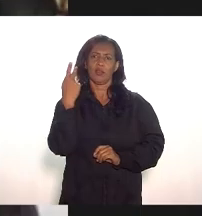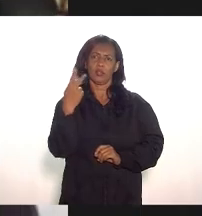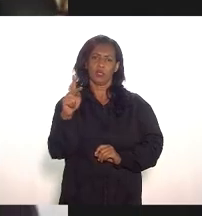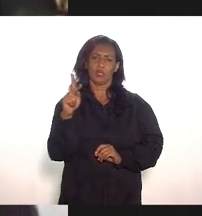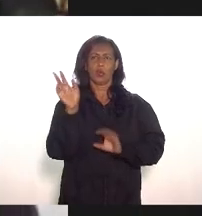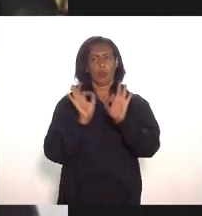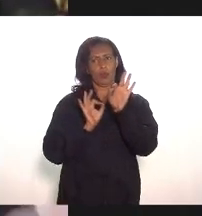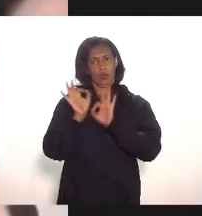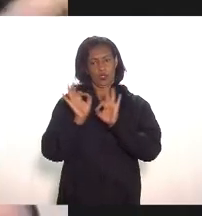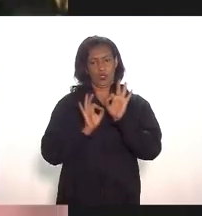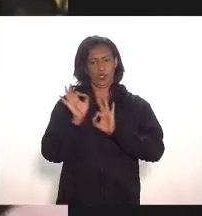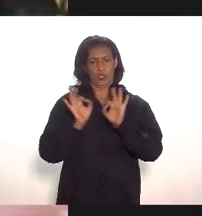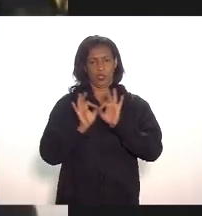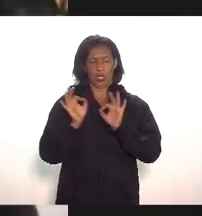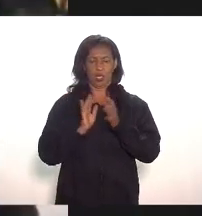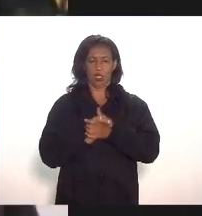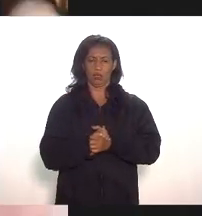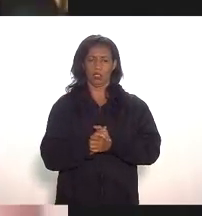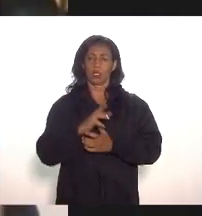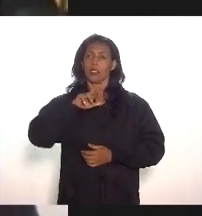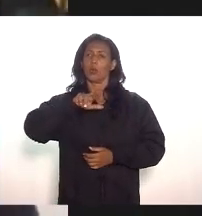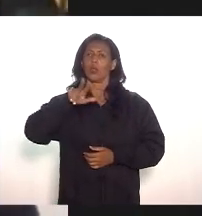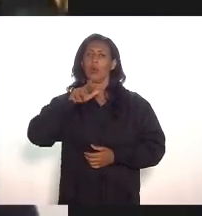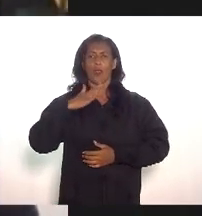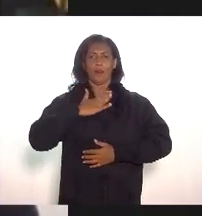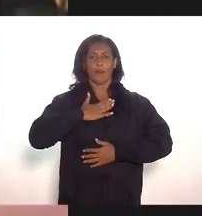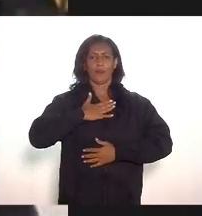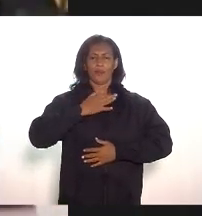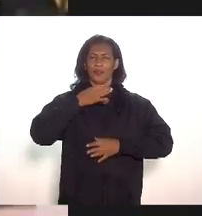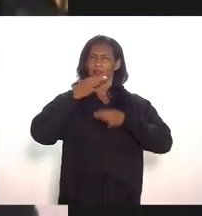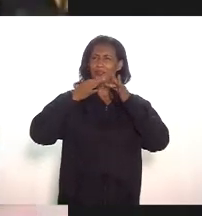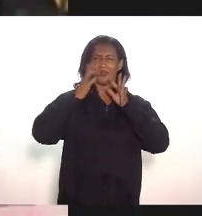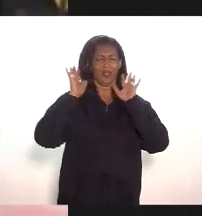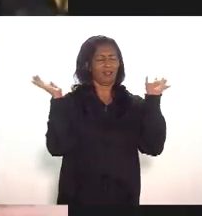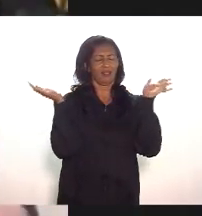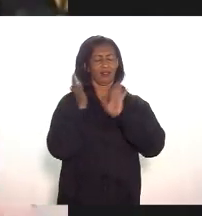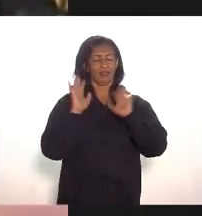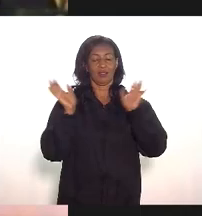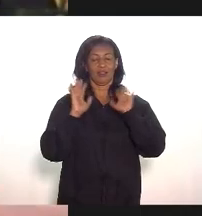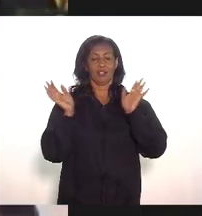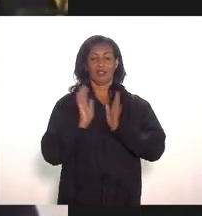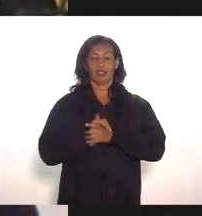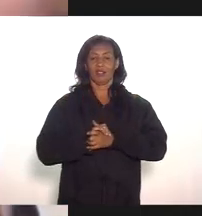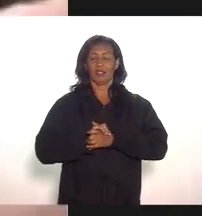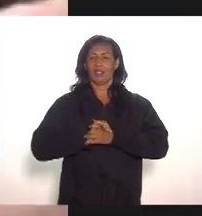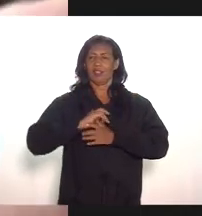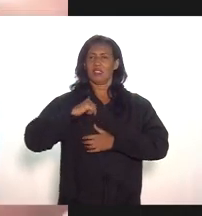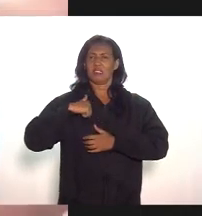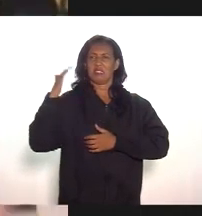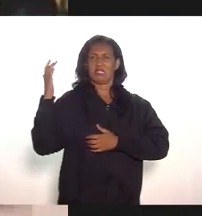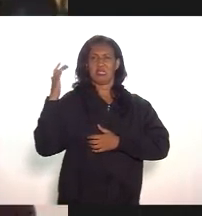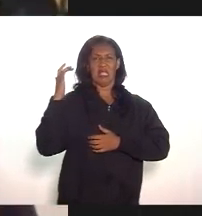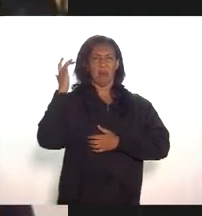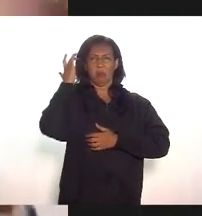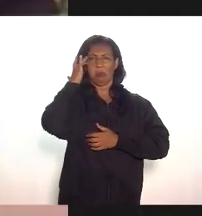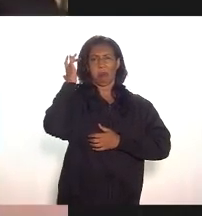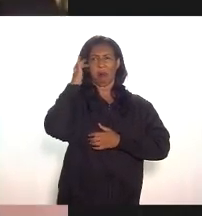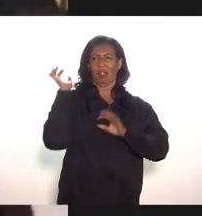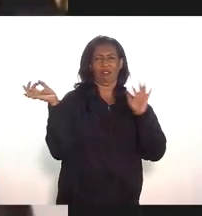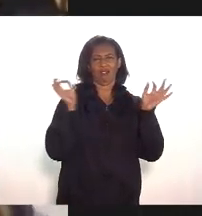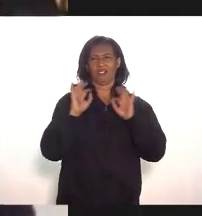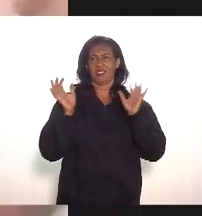seu projeto. Então, não é a minha intenção em absoluto ser a grande precursora. E eu